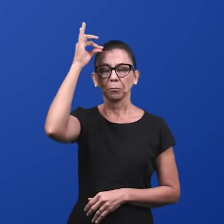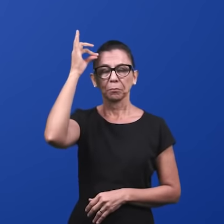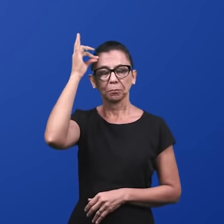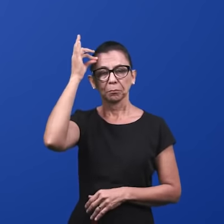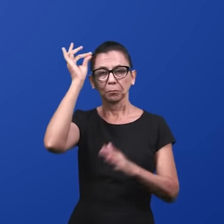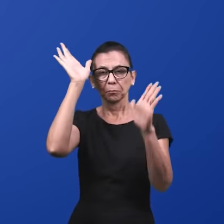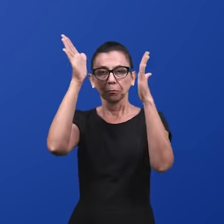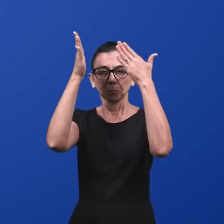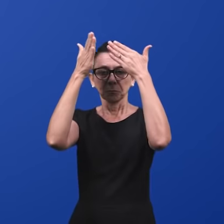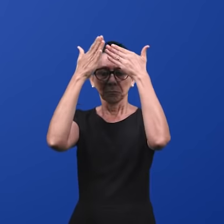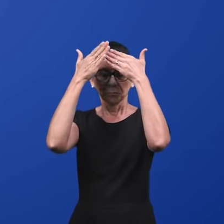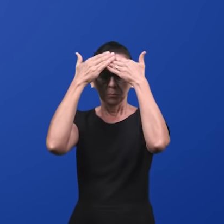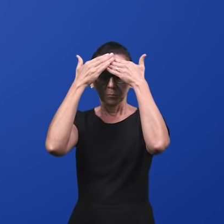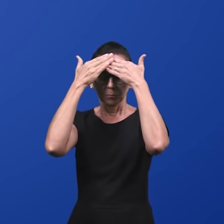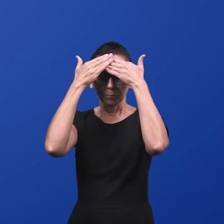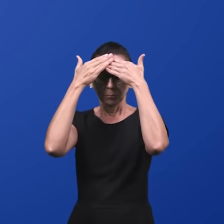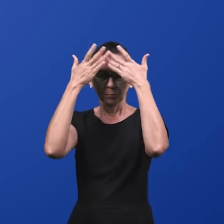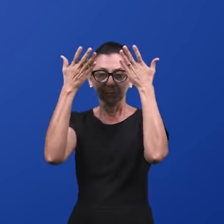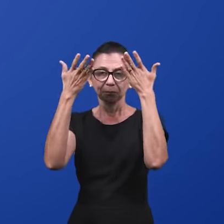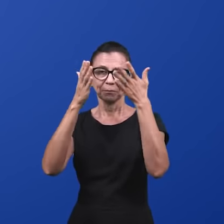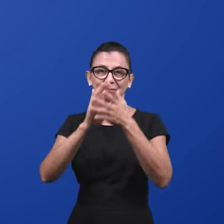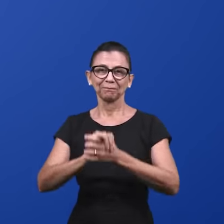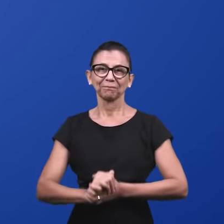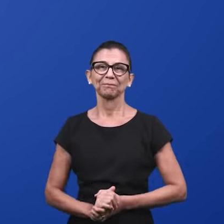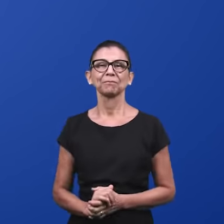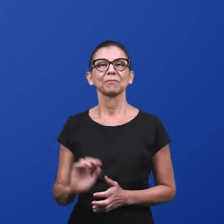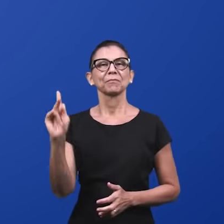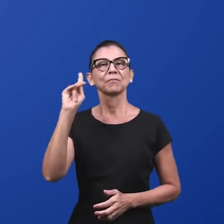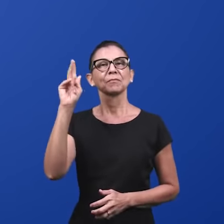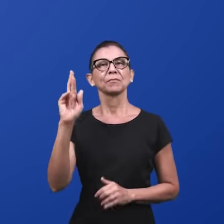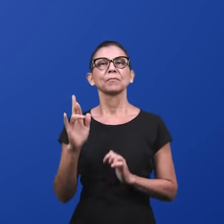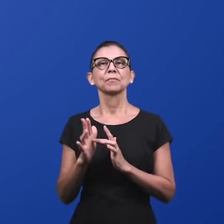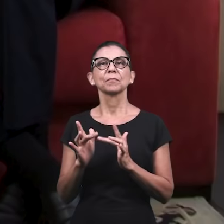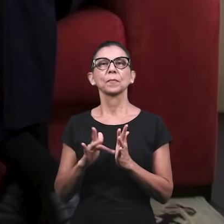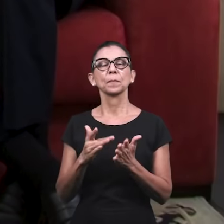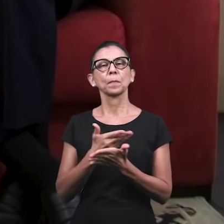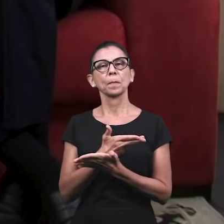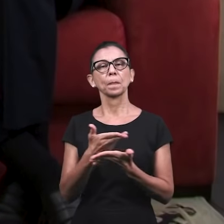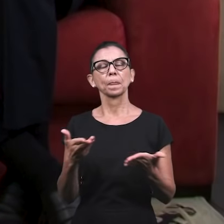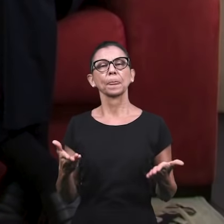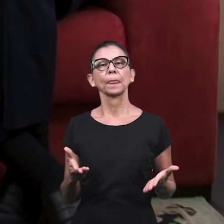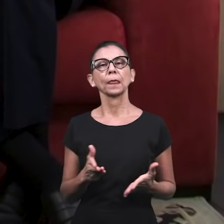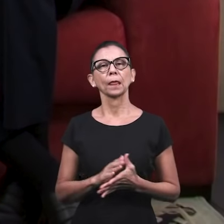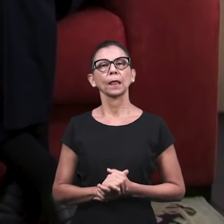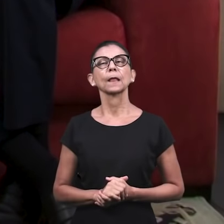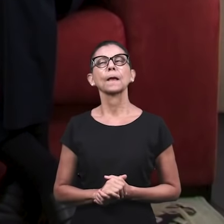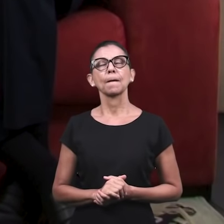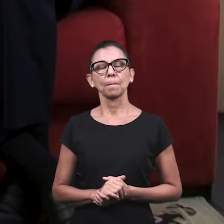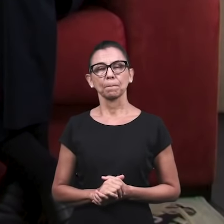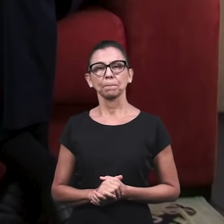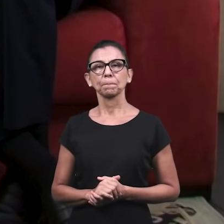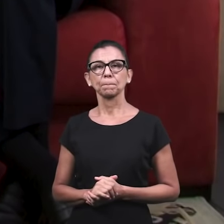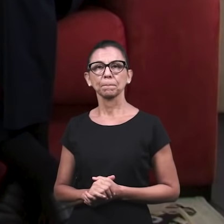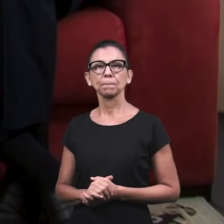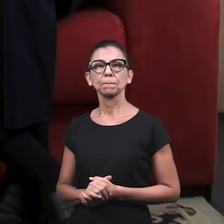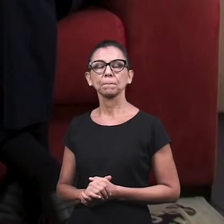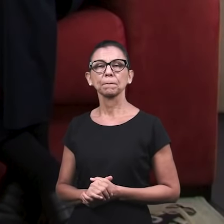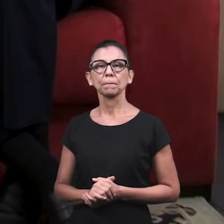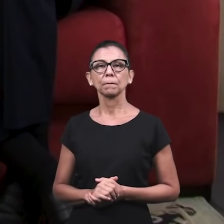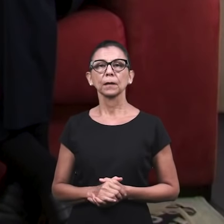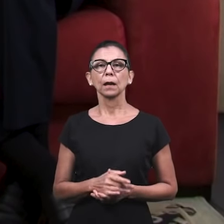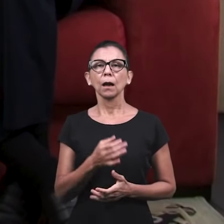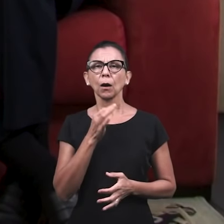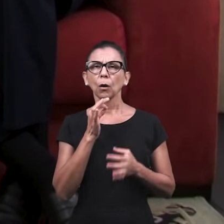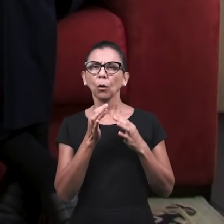tem o entendimento da obra redentora. A todos a paz do Senhor. Muito bem, retornamos com a resposta do jovem